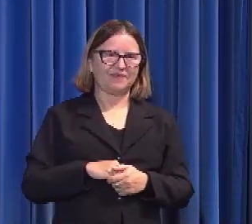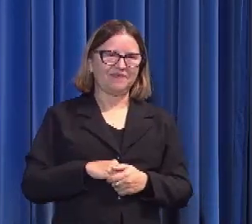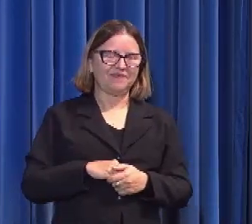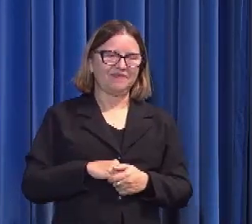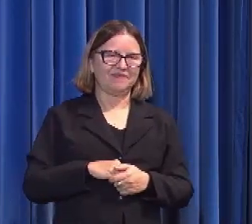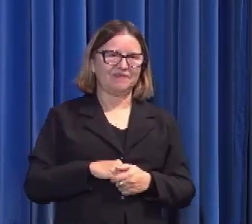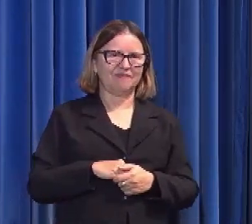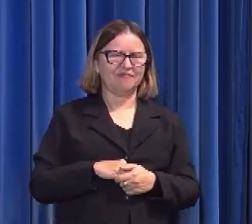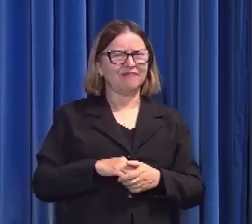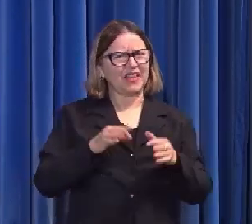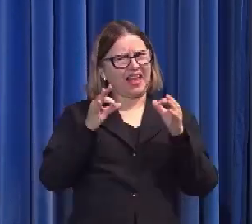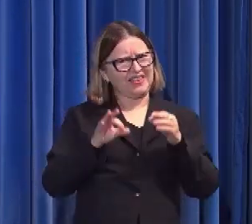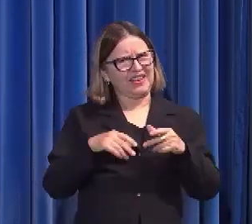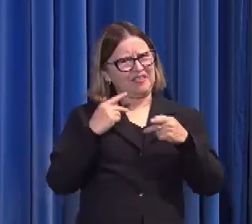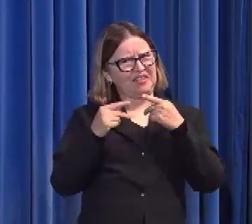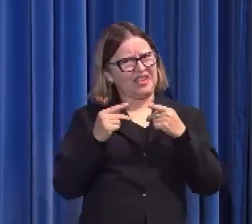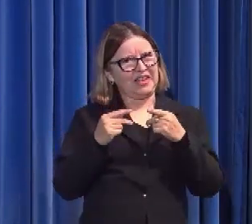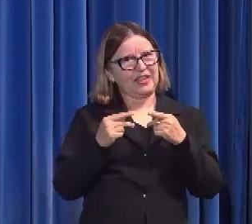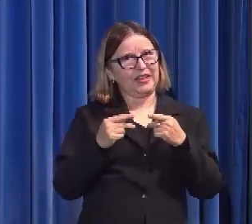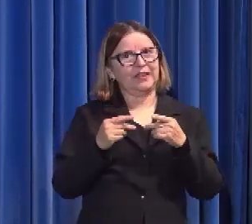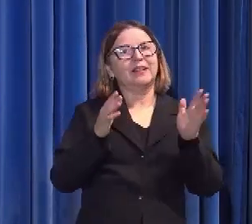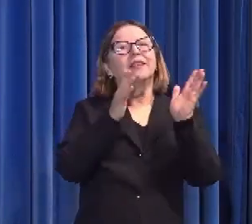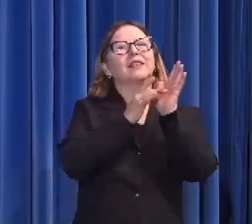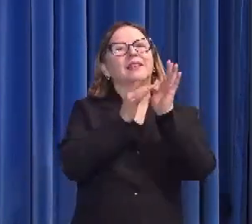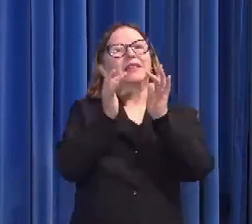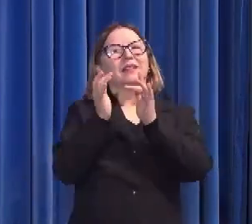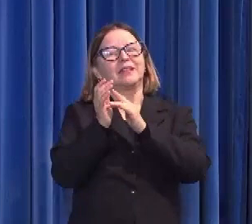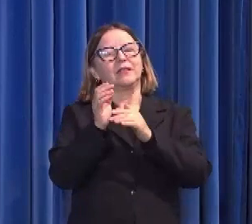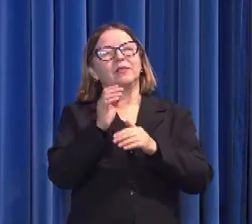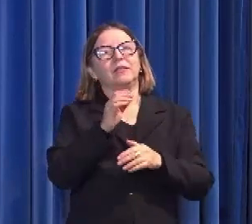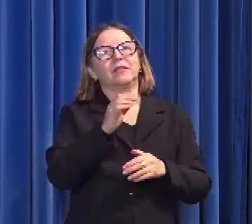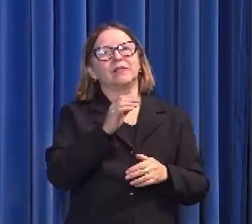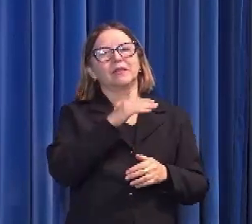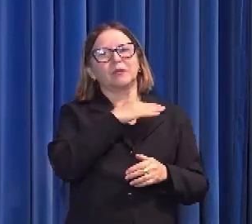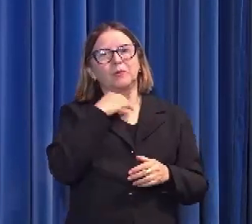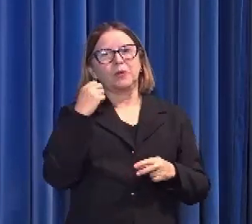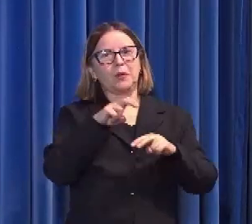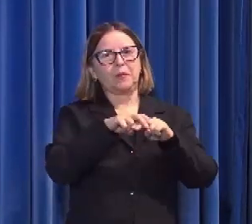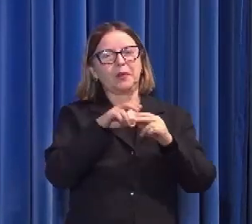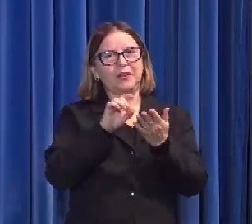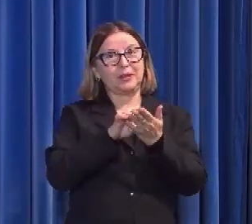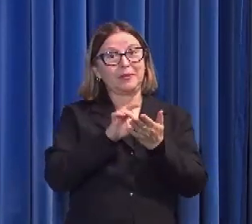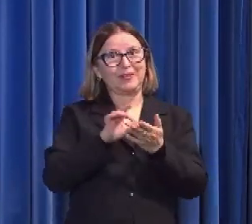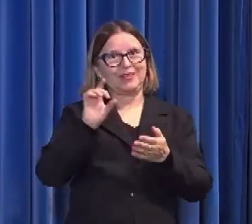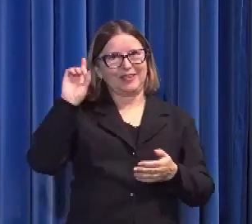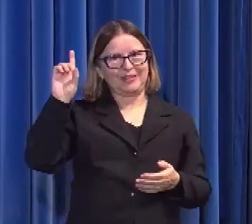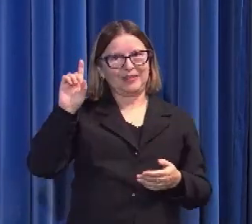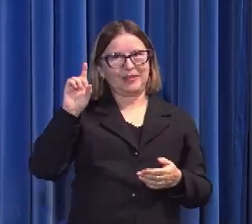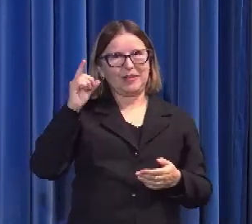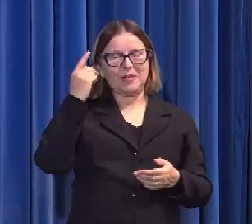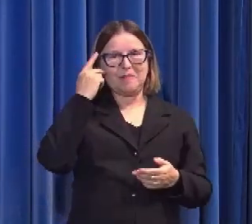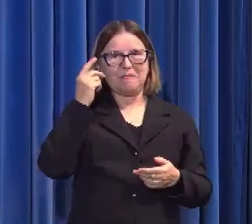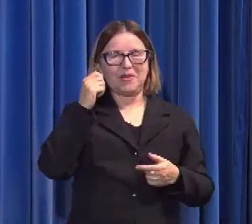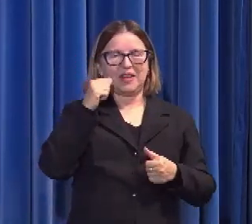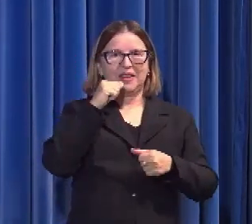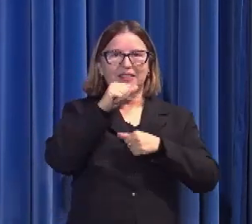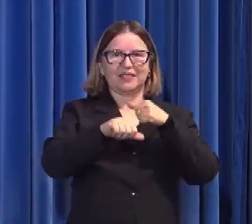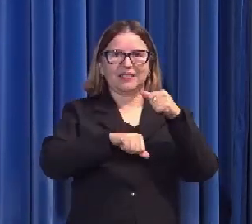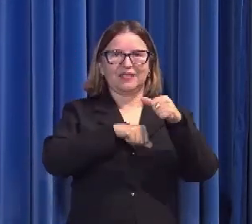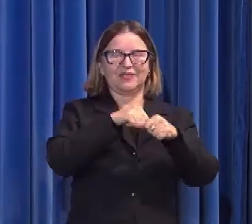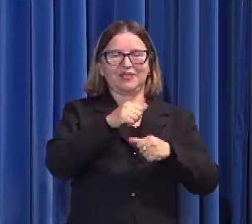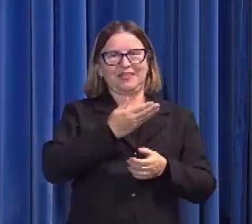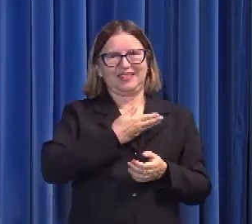não é correto dizer que Cristo morreu pelos seus inimigos pelos Inimigos de Deus para tornar os seus amigos